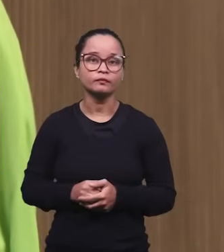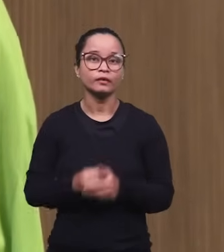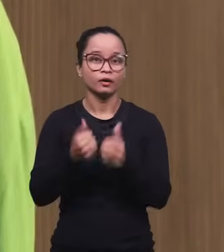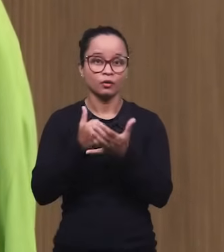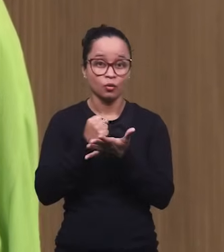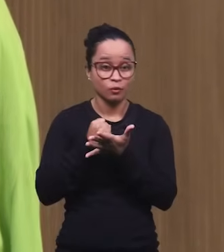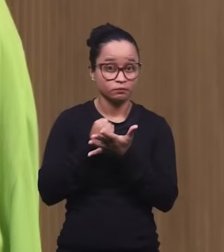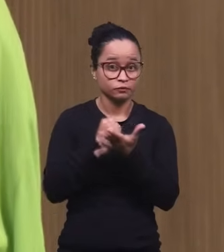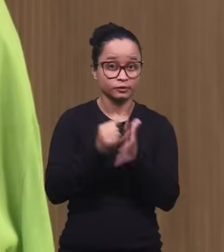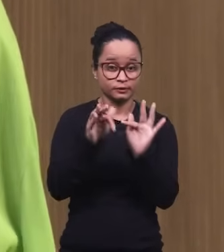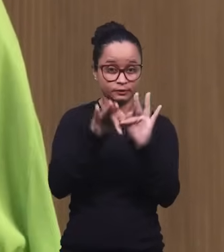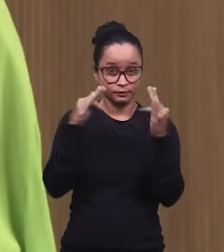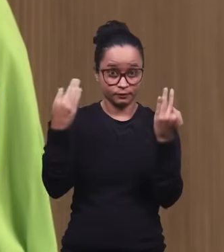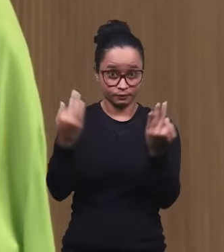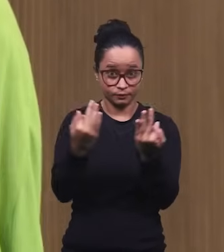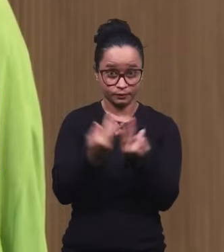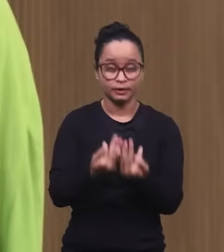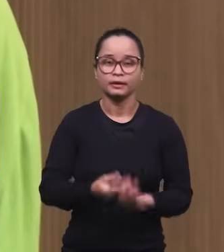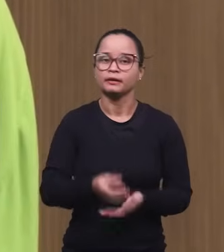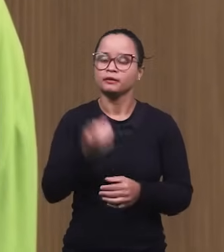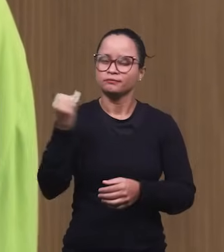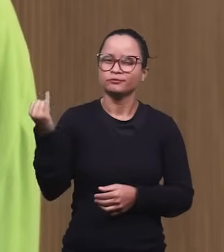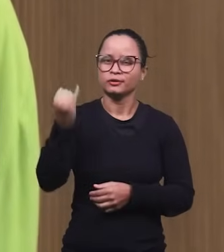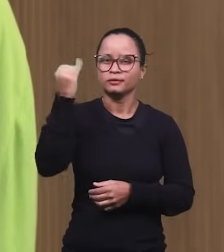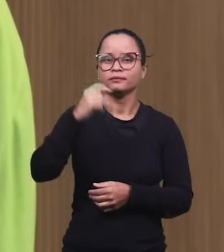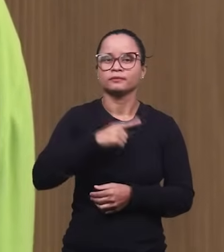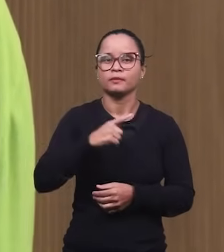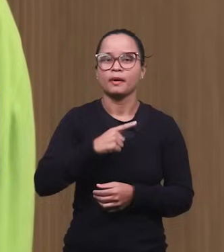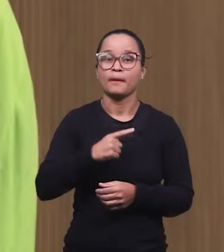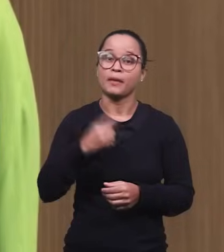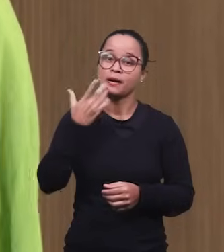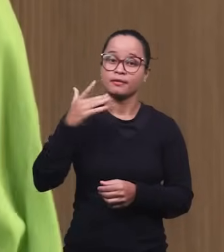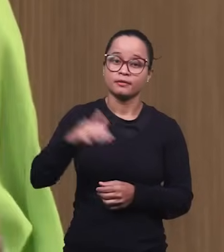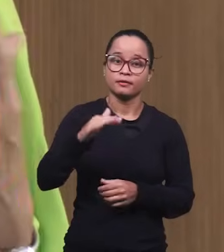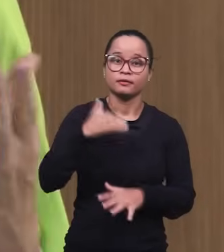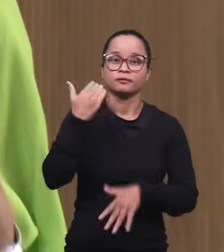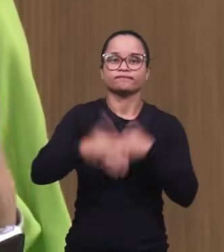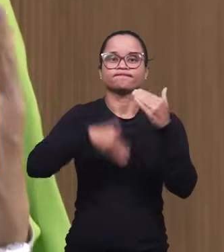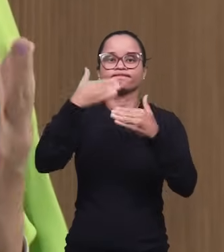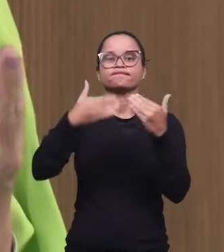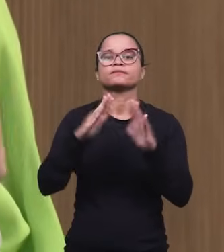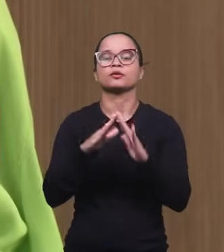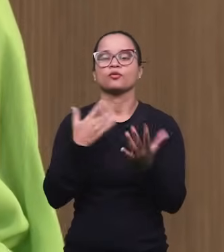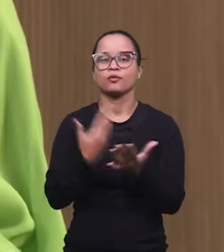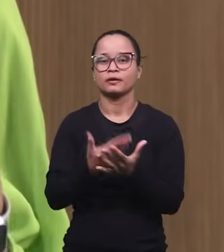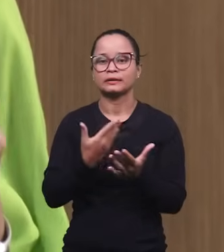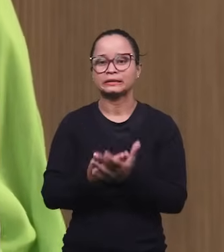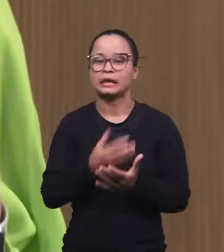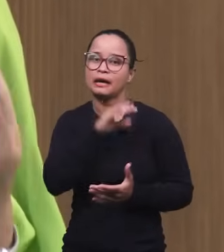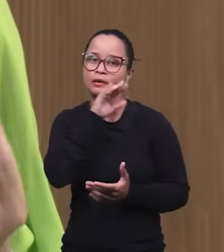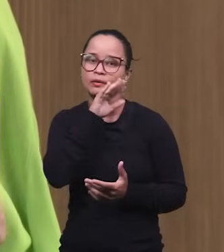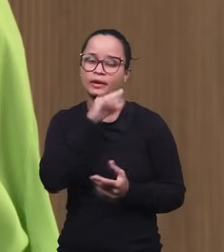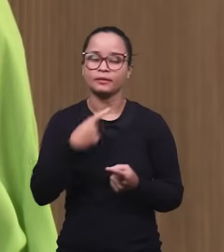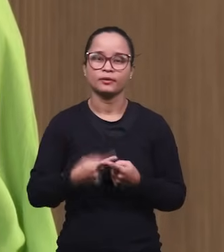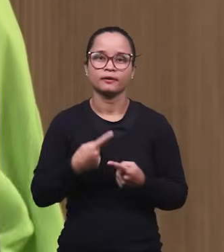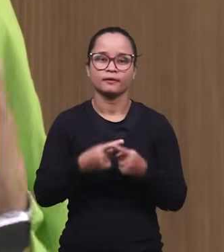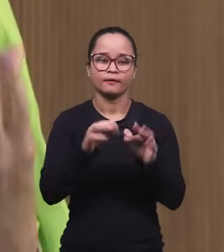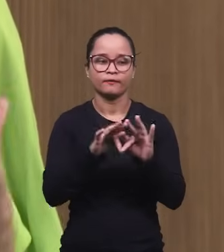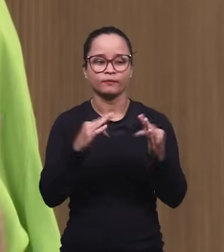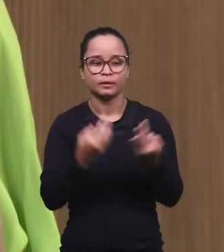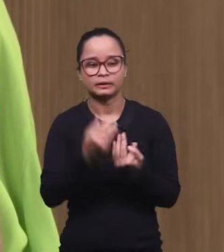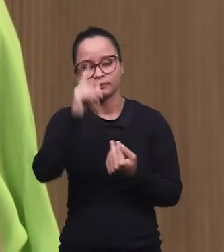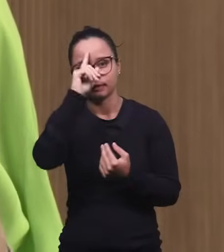é muito importante para que as crianças tenham um bom desempenho escolar. Infelizmente, muitas famílias trazem uma